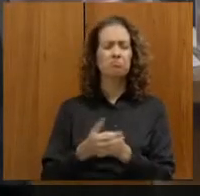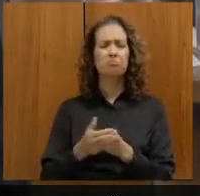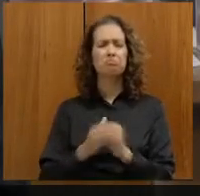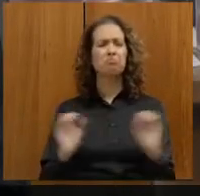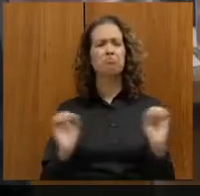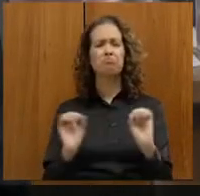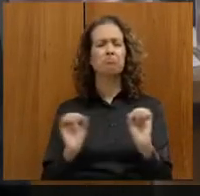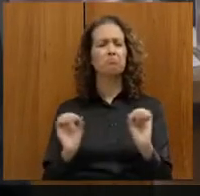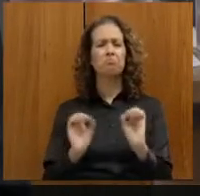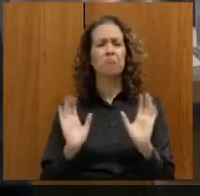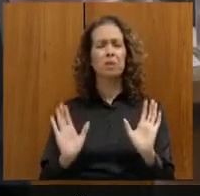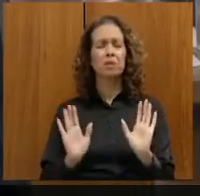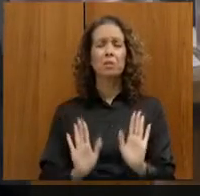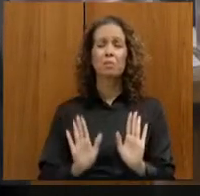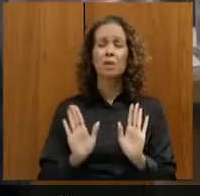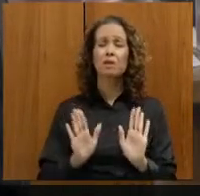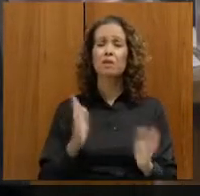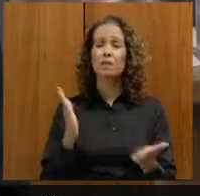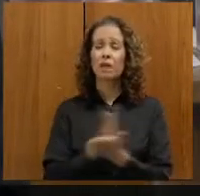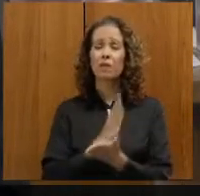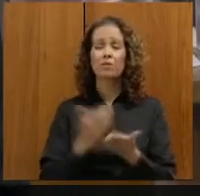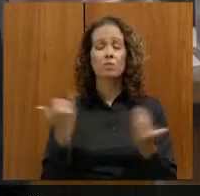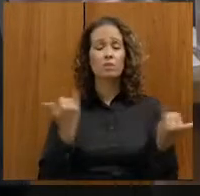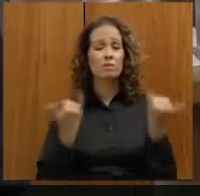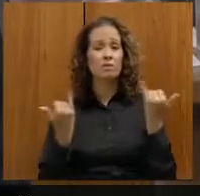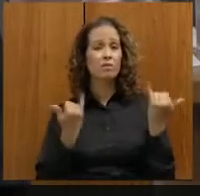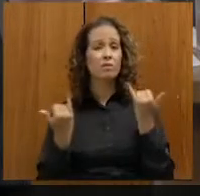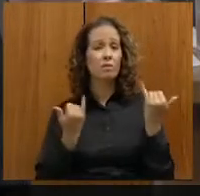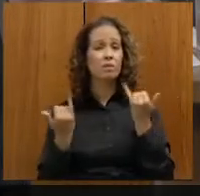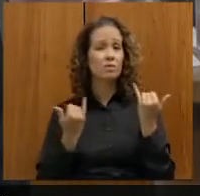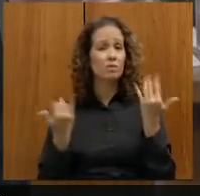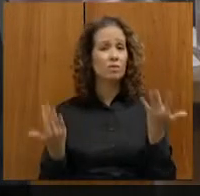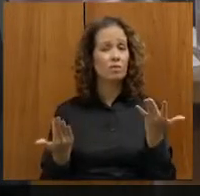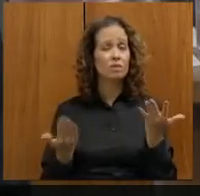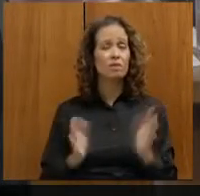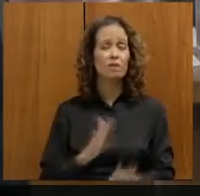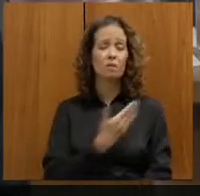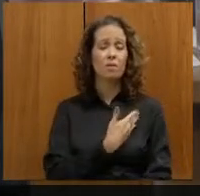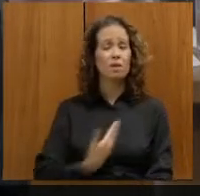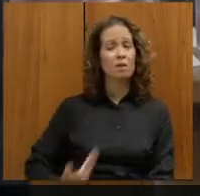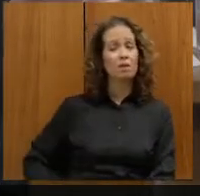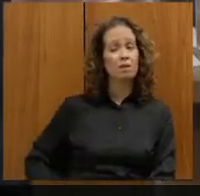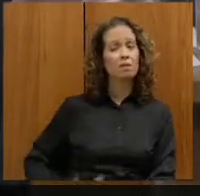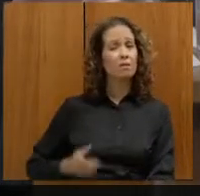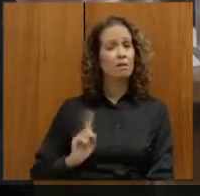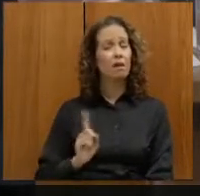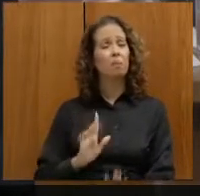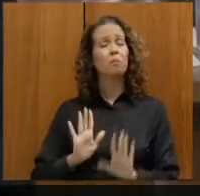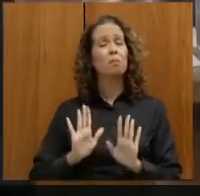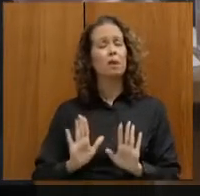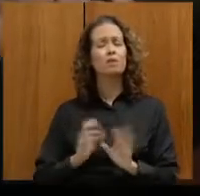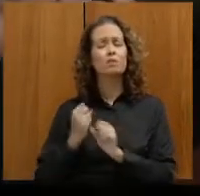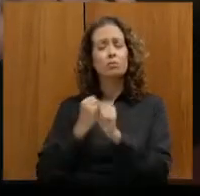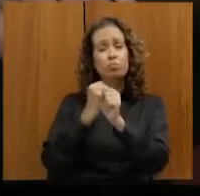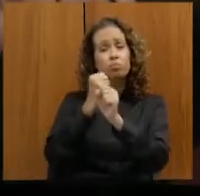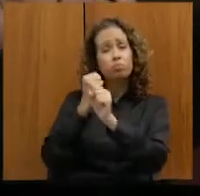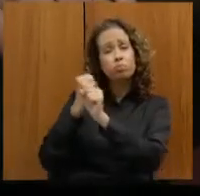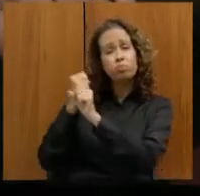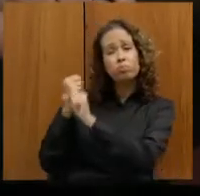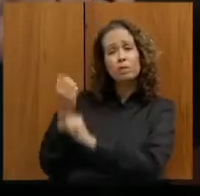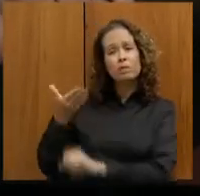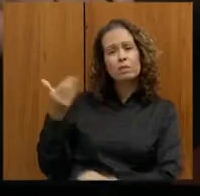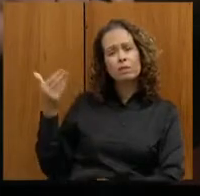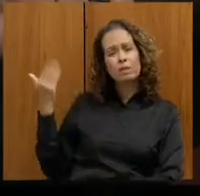o questão é que algumas informações são consideradas não por este governo mas são consideradas há anos e